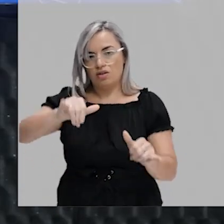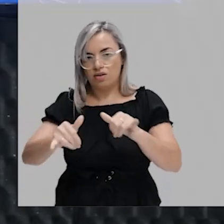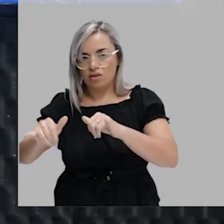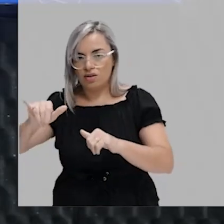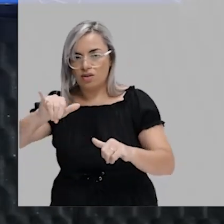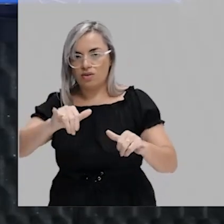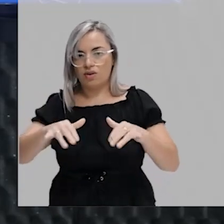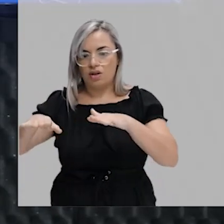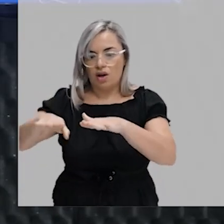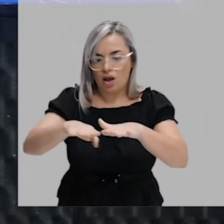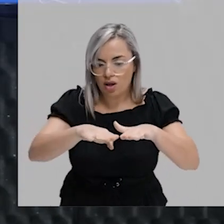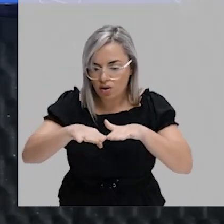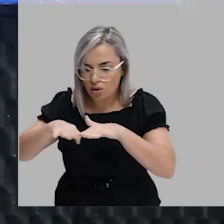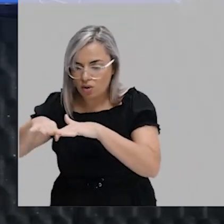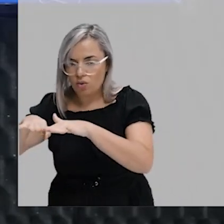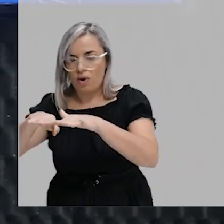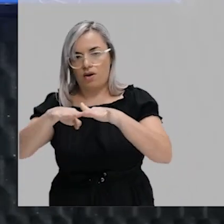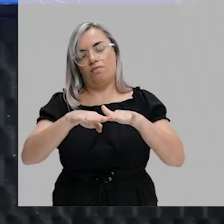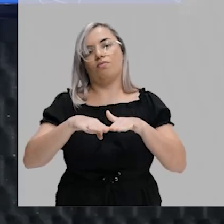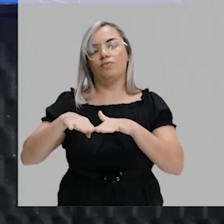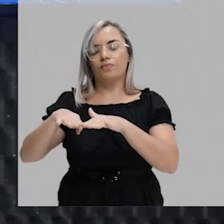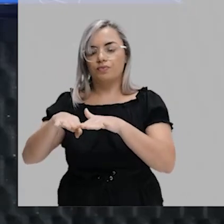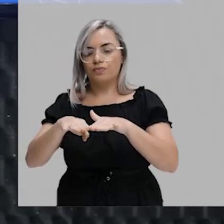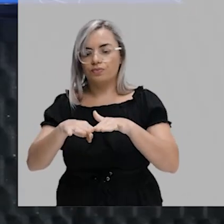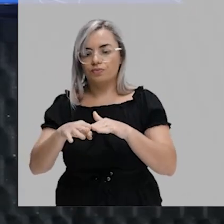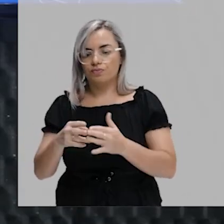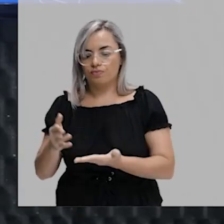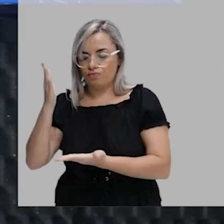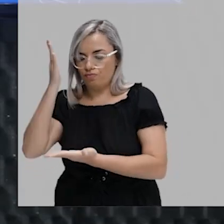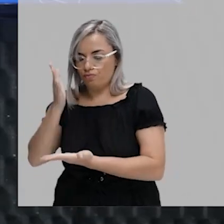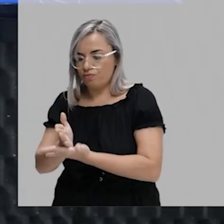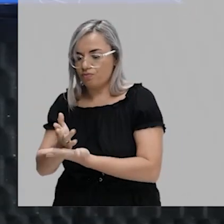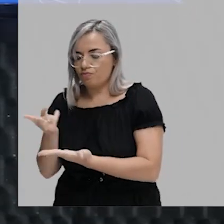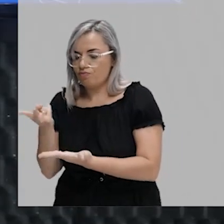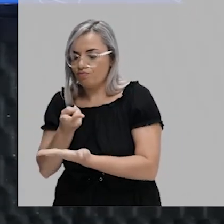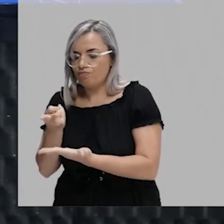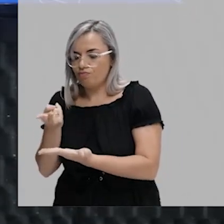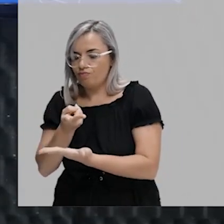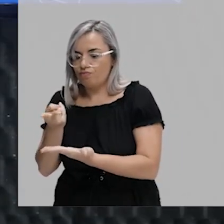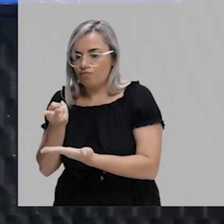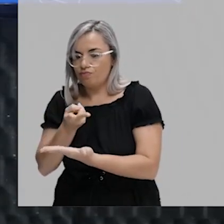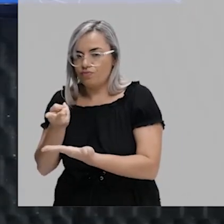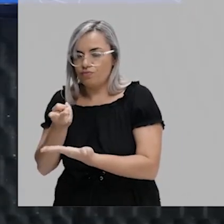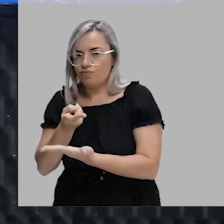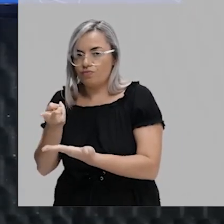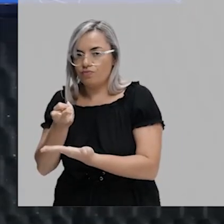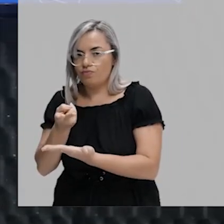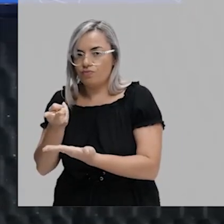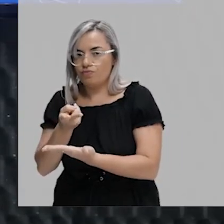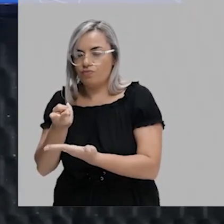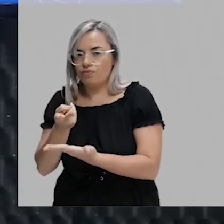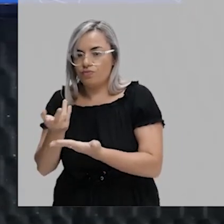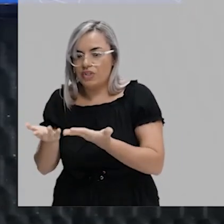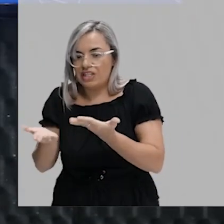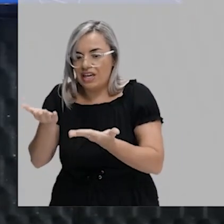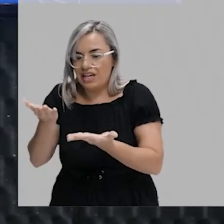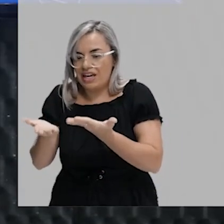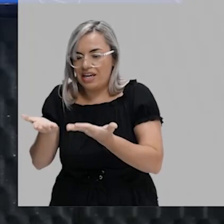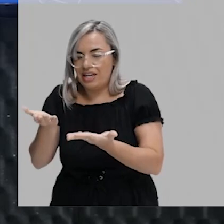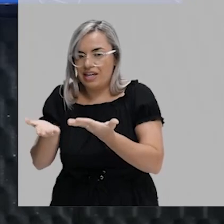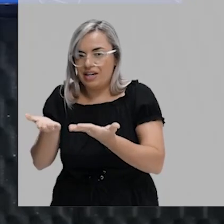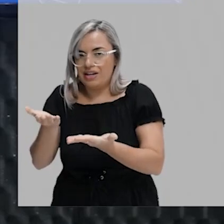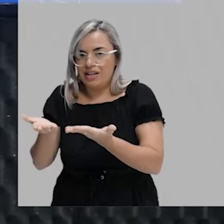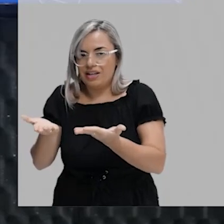fiquem completamente iguais, ou seja, os dois meios vão ficar isotônico. Iso quer